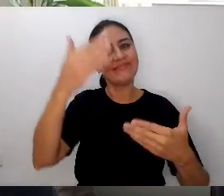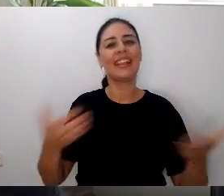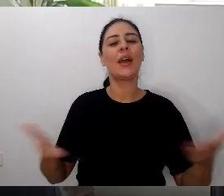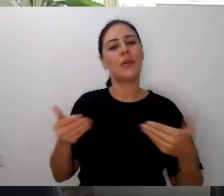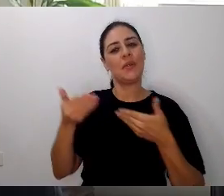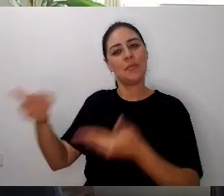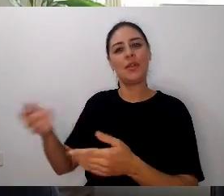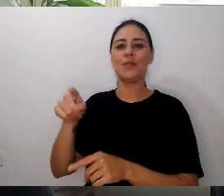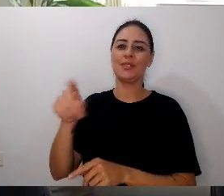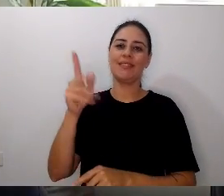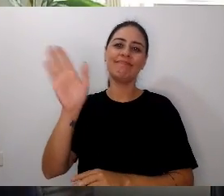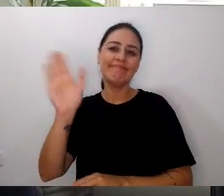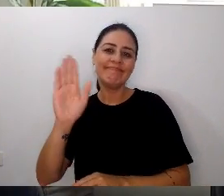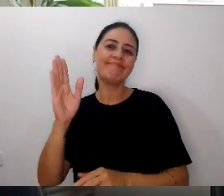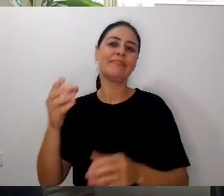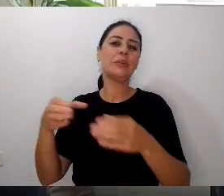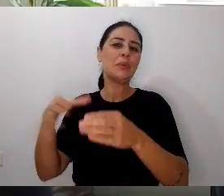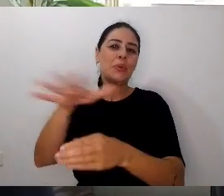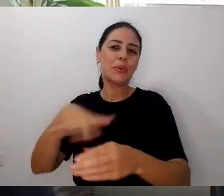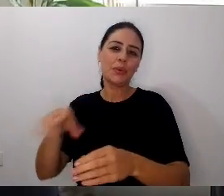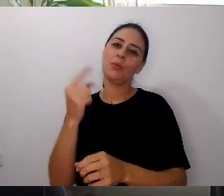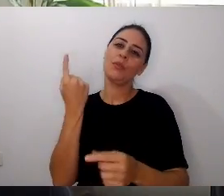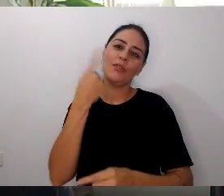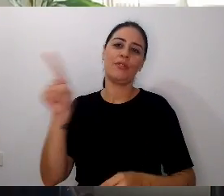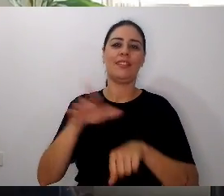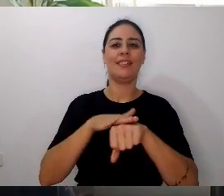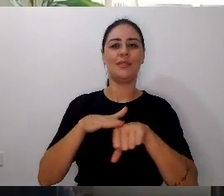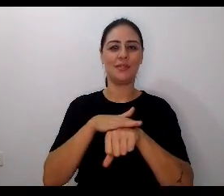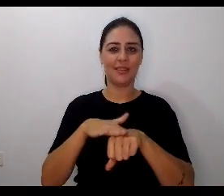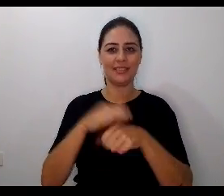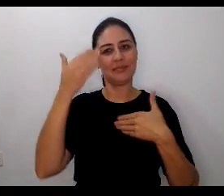rede, para depois a gente finalizar essa conversa. Obrigada.